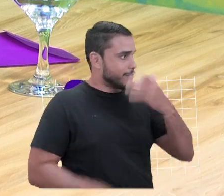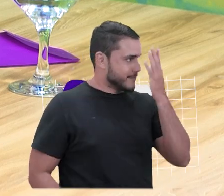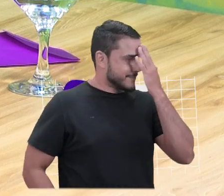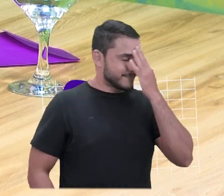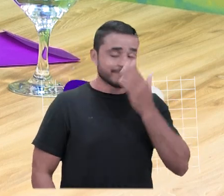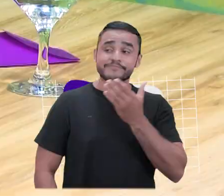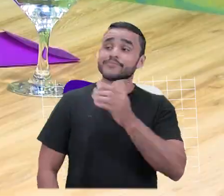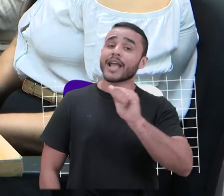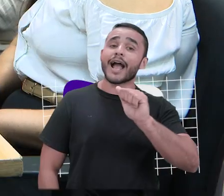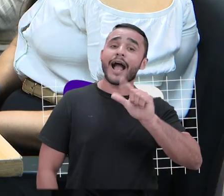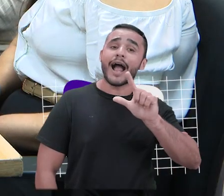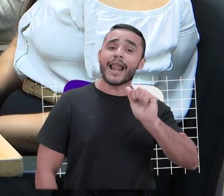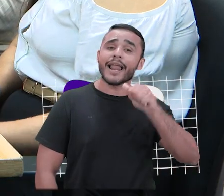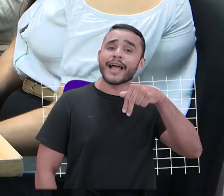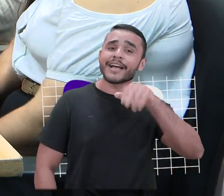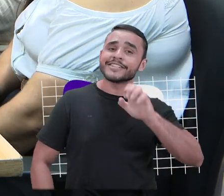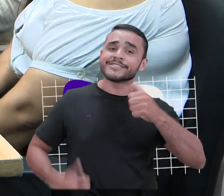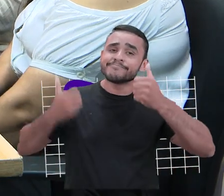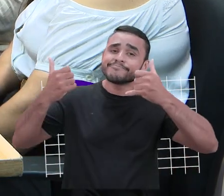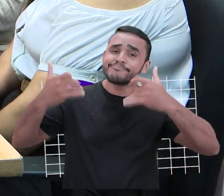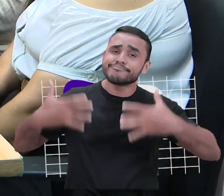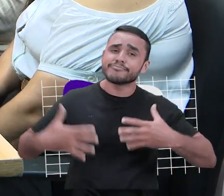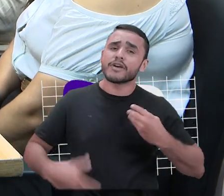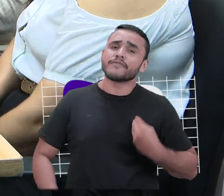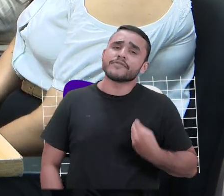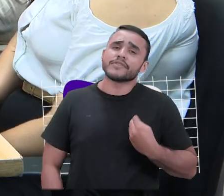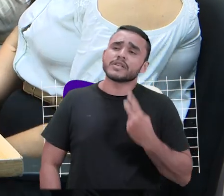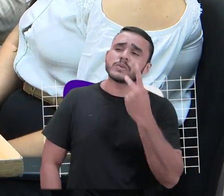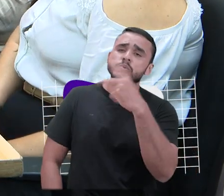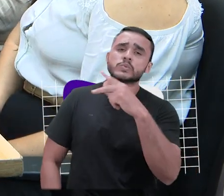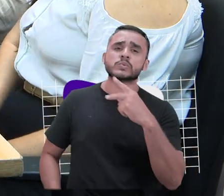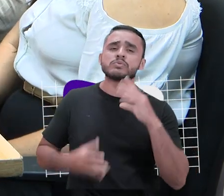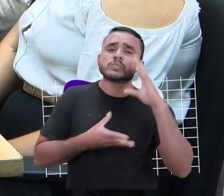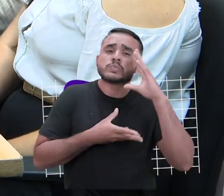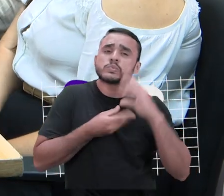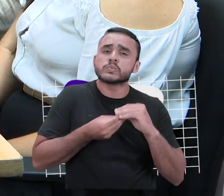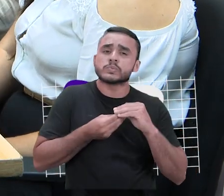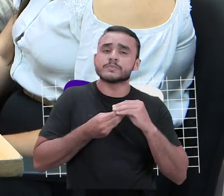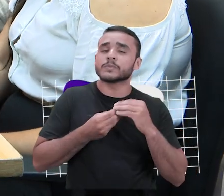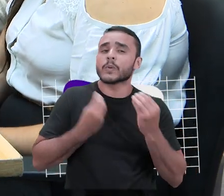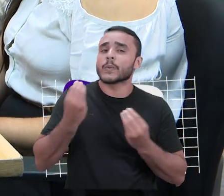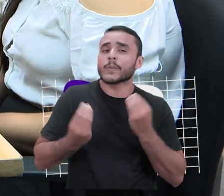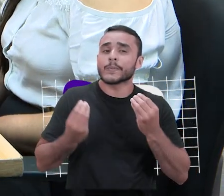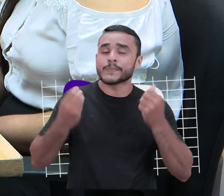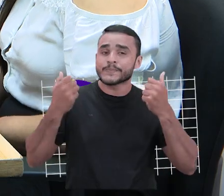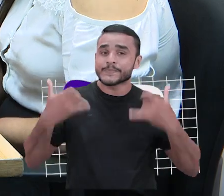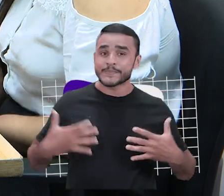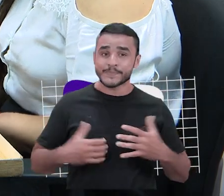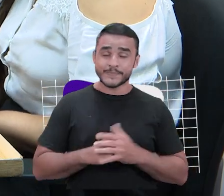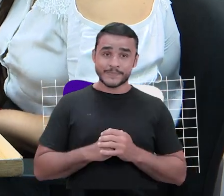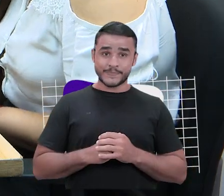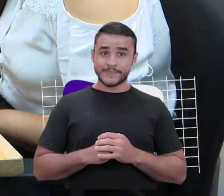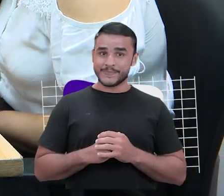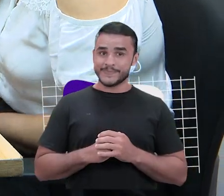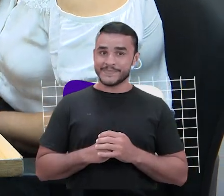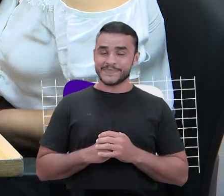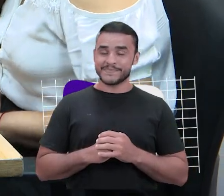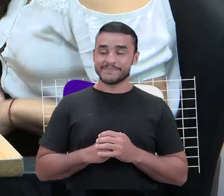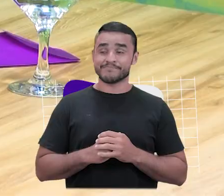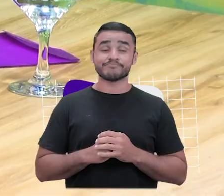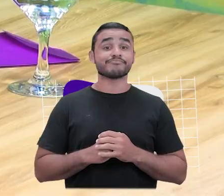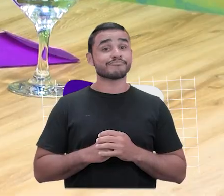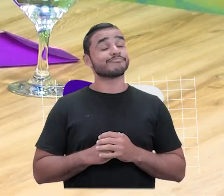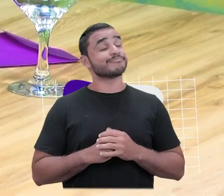me conta um pouquinho da tua história, até para as pessoas conhecerem o nosso João. Tá, vamos lá. Eu